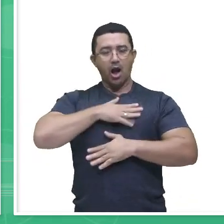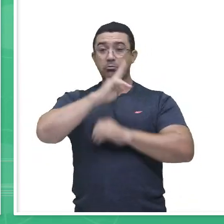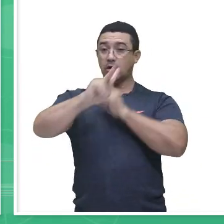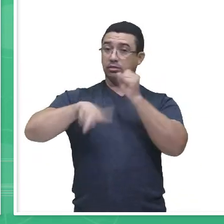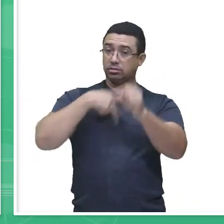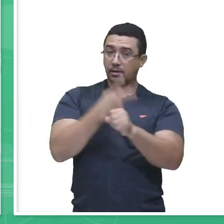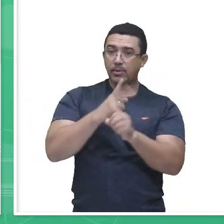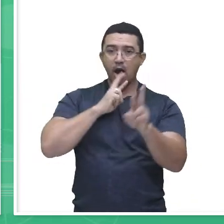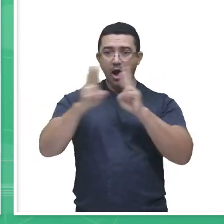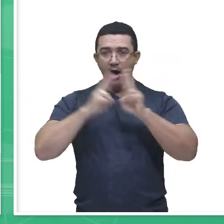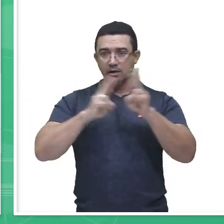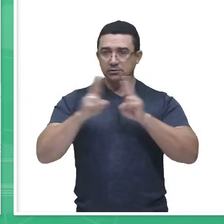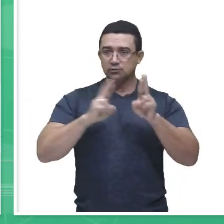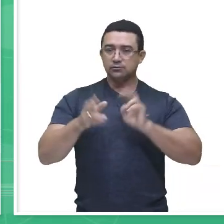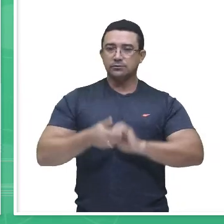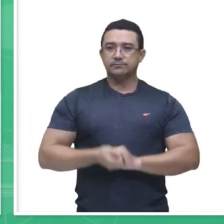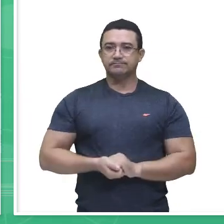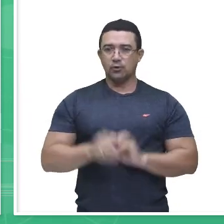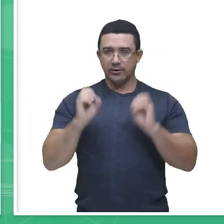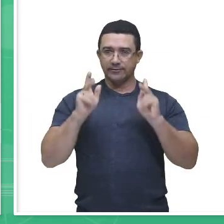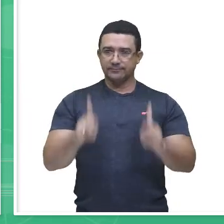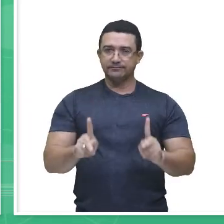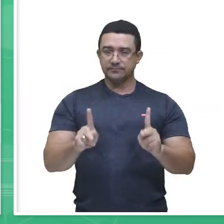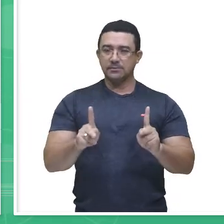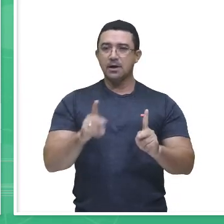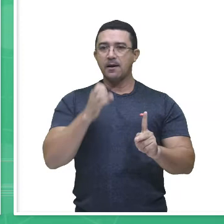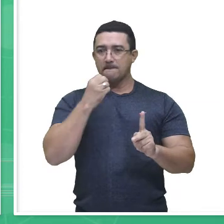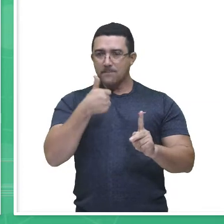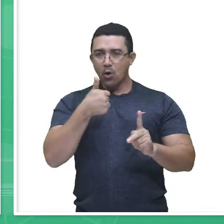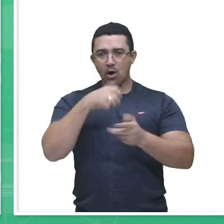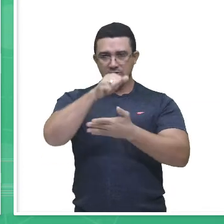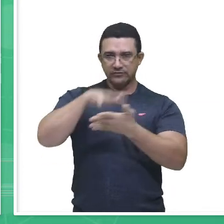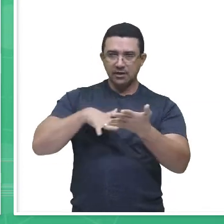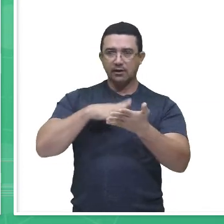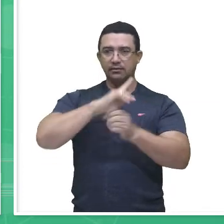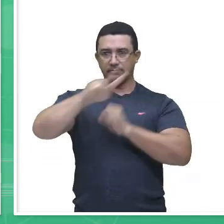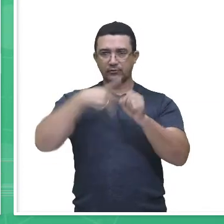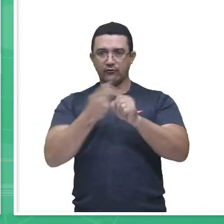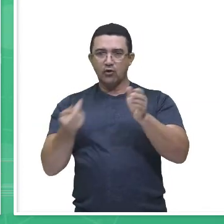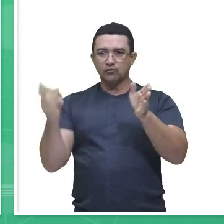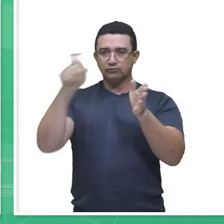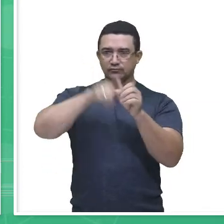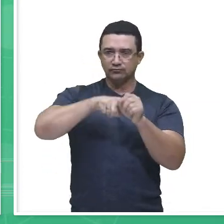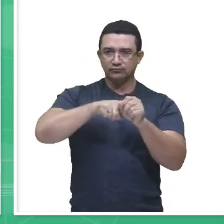ao questionamento, certo? Bom exercício a todos e até daqui a pouco.